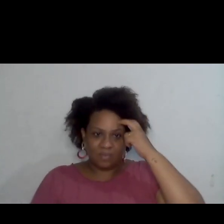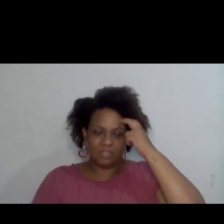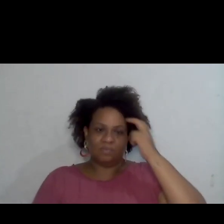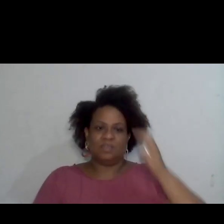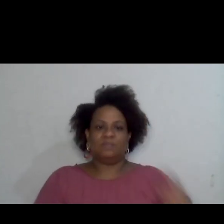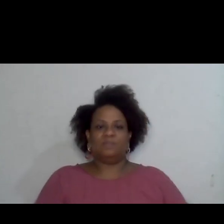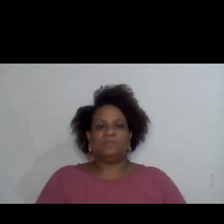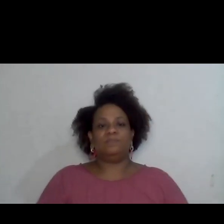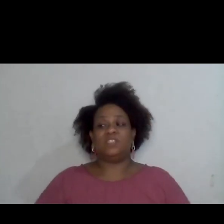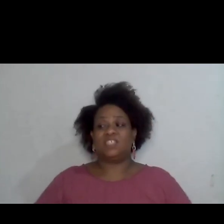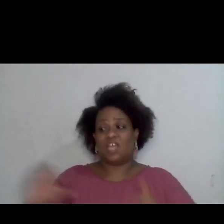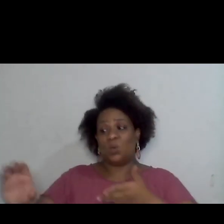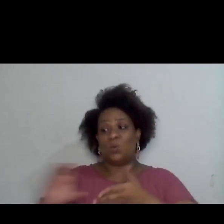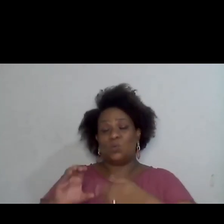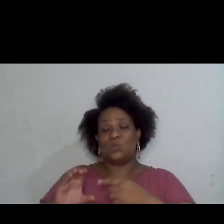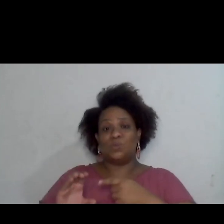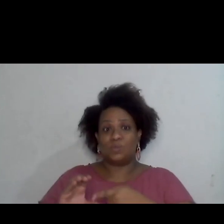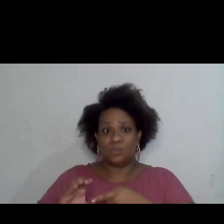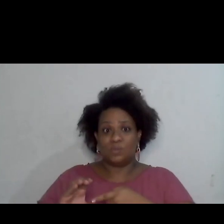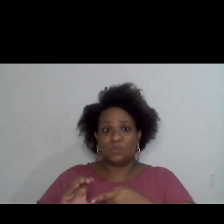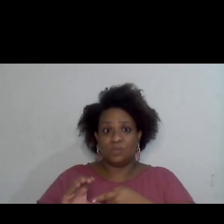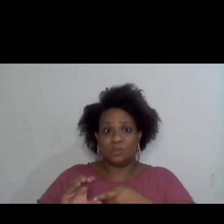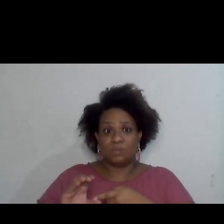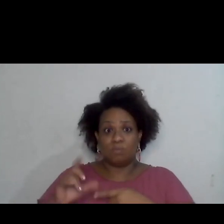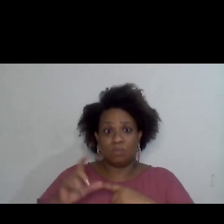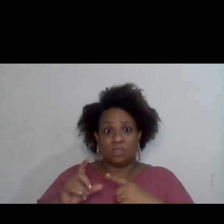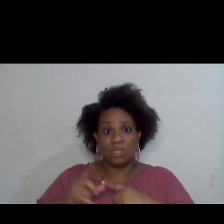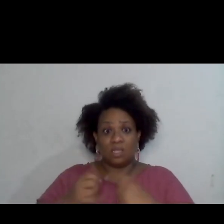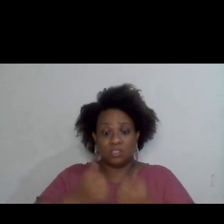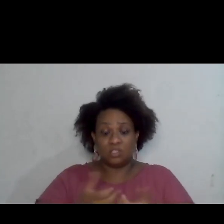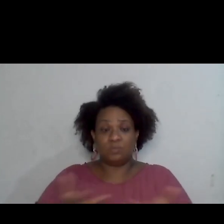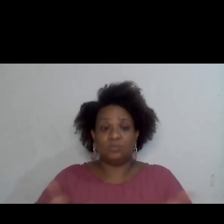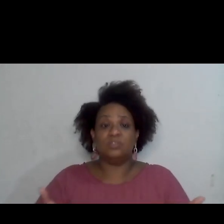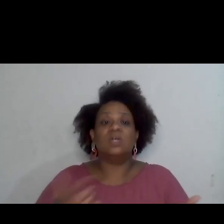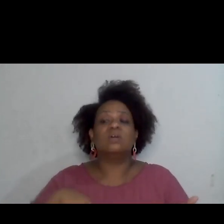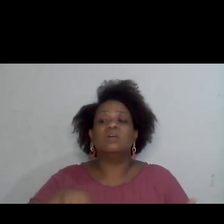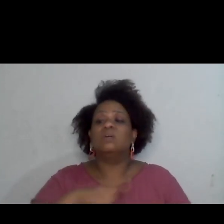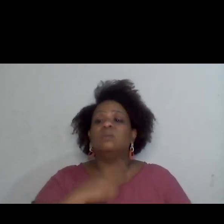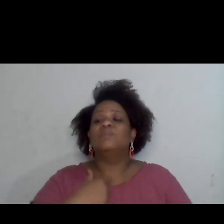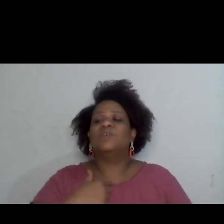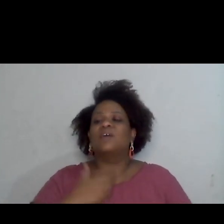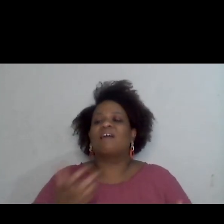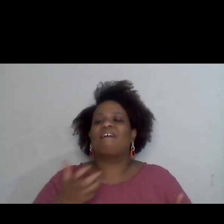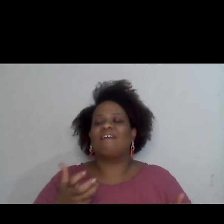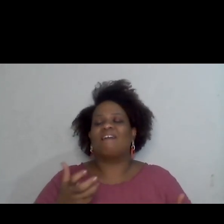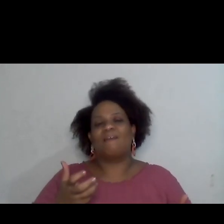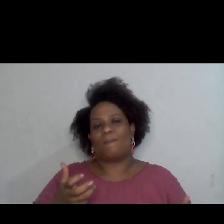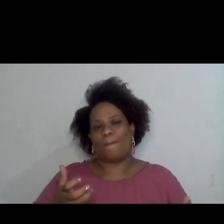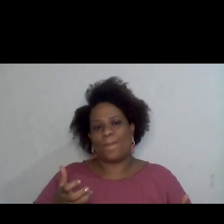recurso do Estado e distribuir a quem quisesse por critérios que, enfim,